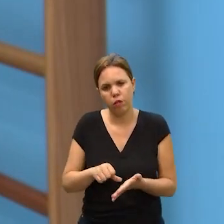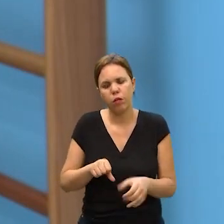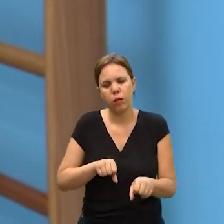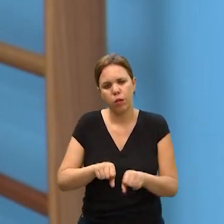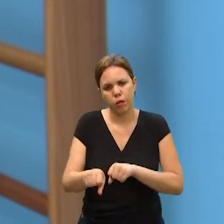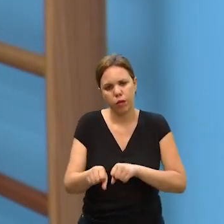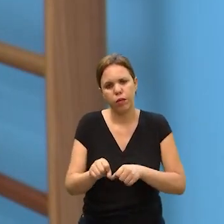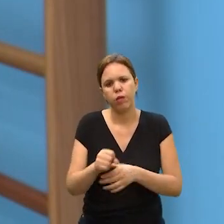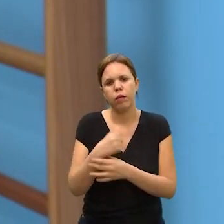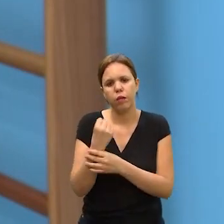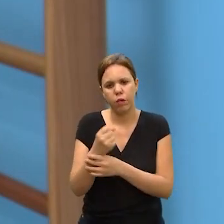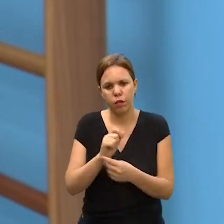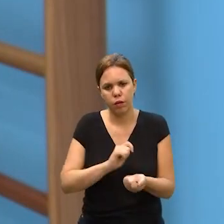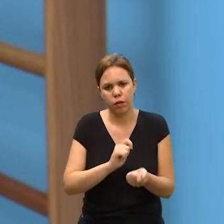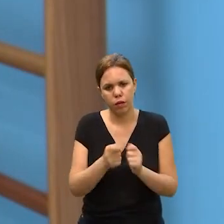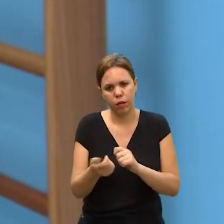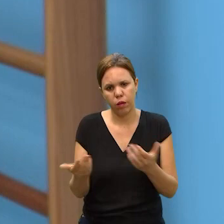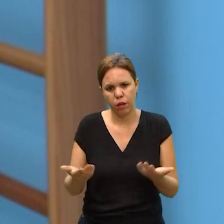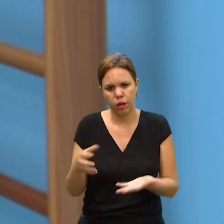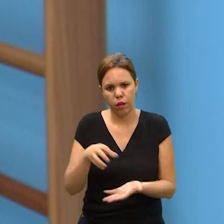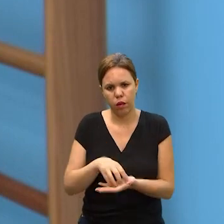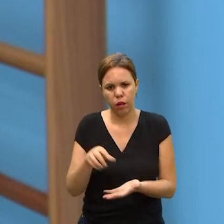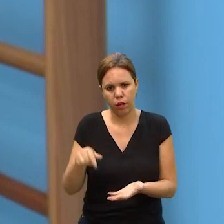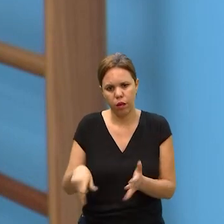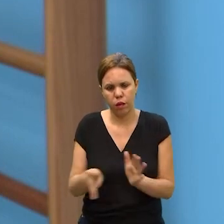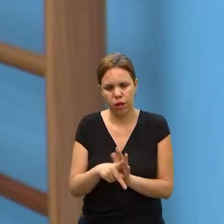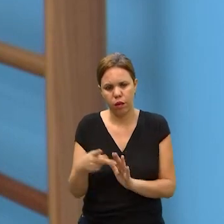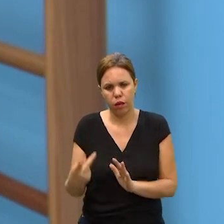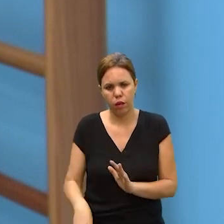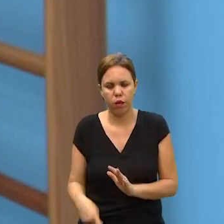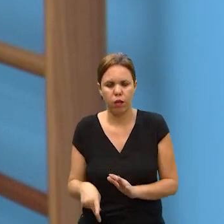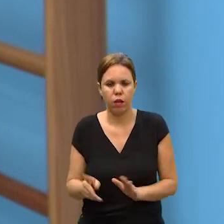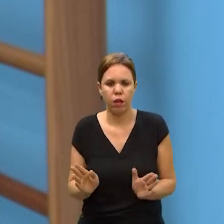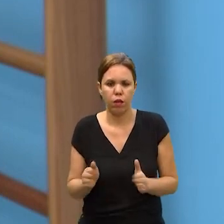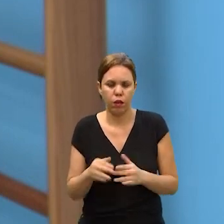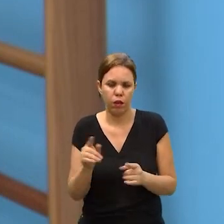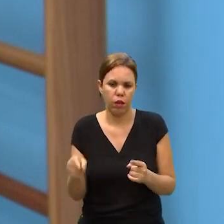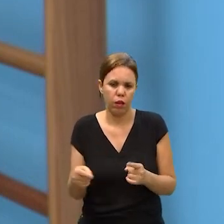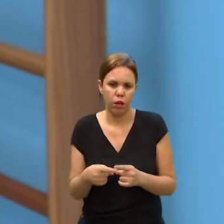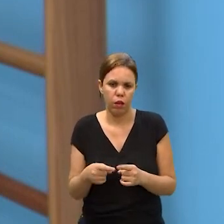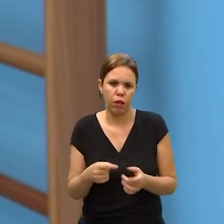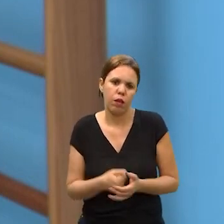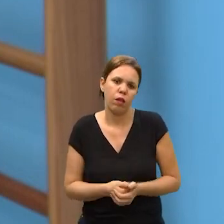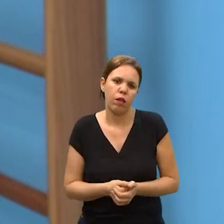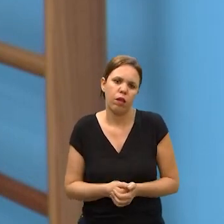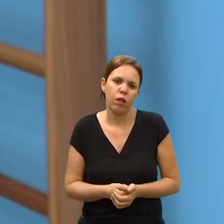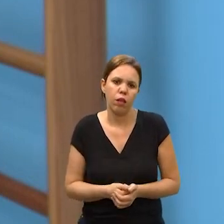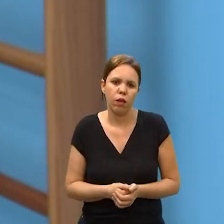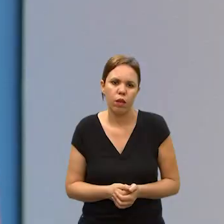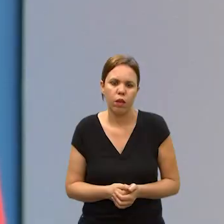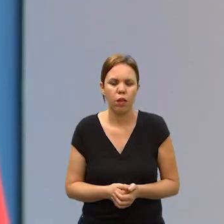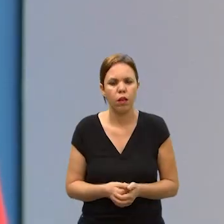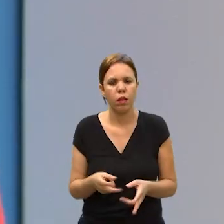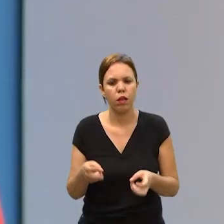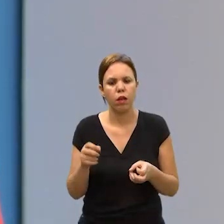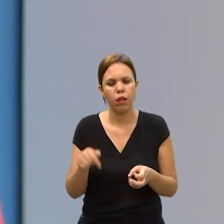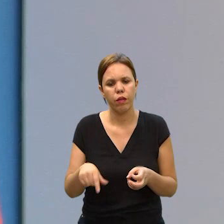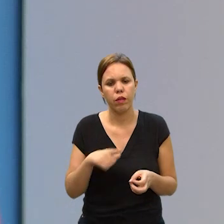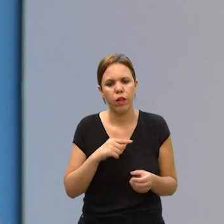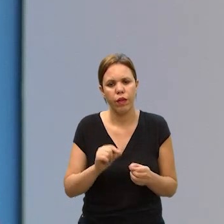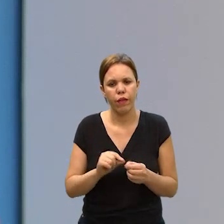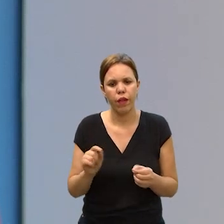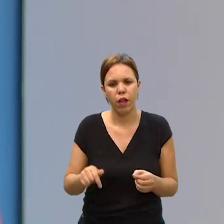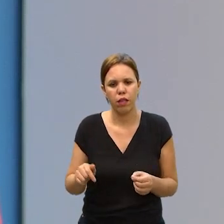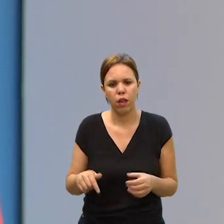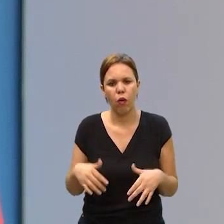em reabilitação, né? E essa unidade que nós estamos agora é uma unidade específica para esse fim, né, de reabilitação. Nessa